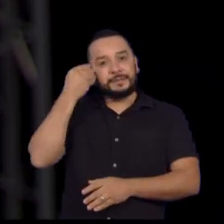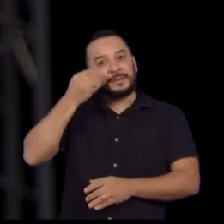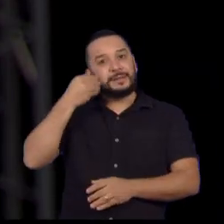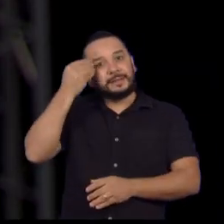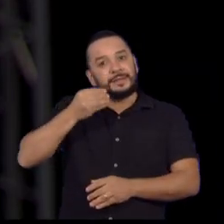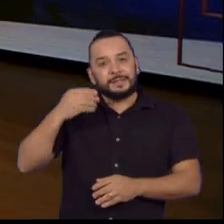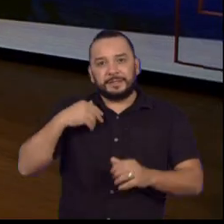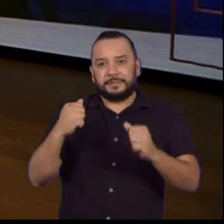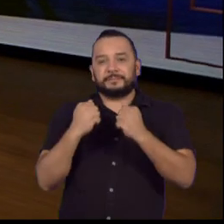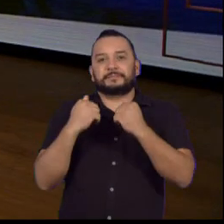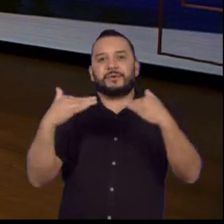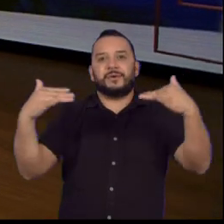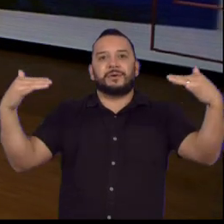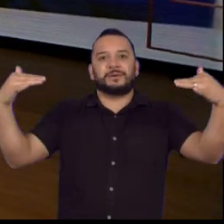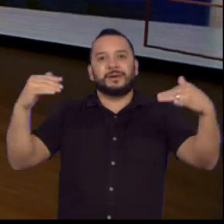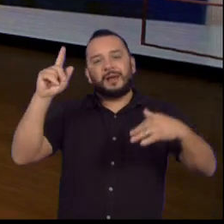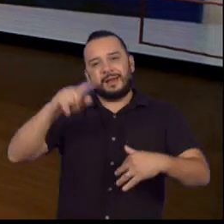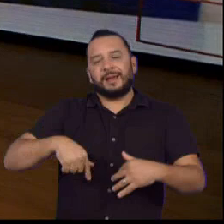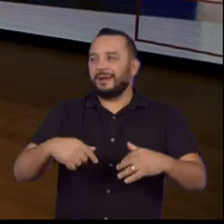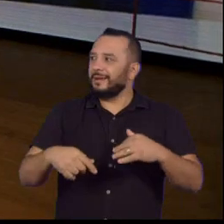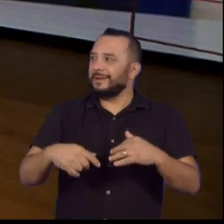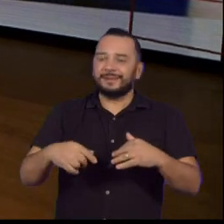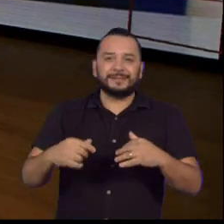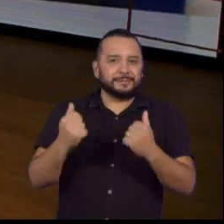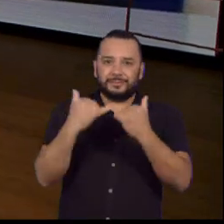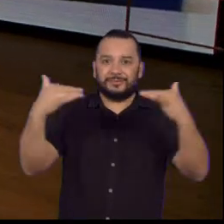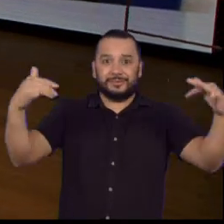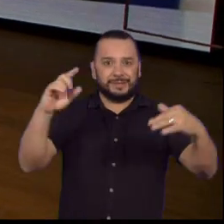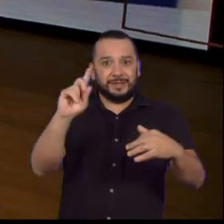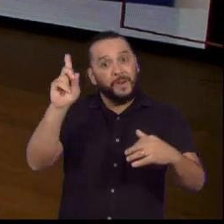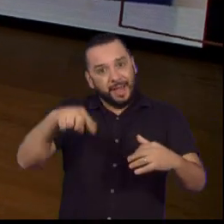plateia. Só que foi na televisão. Como é que foi isso?